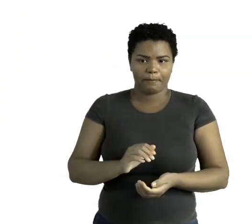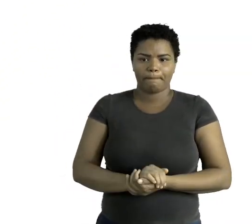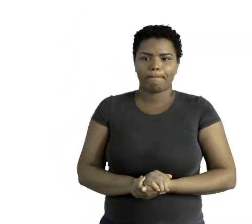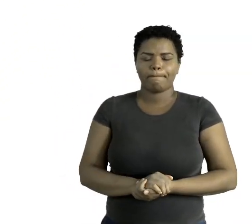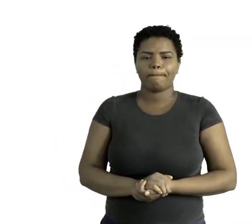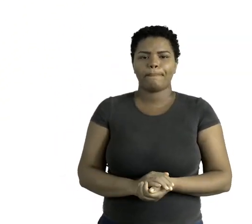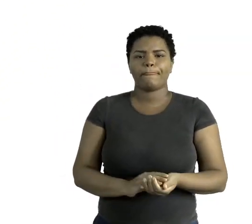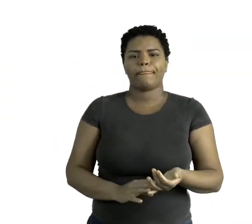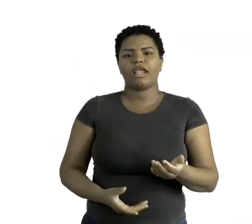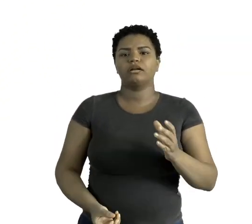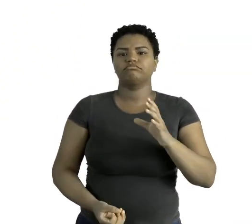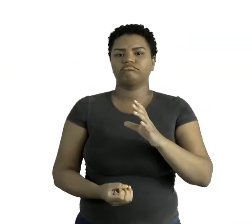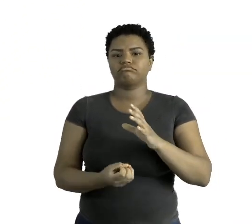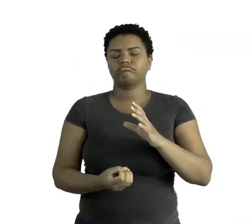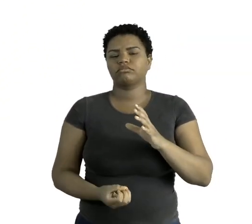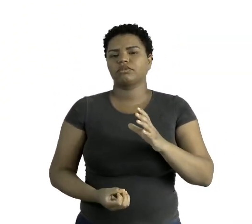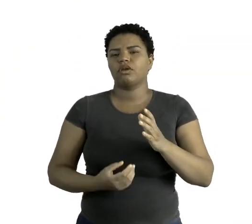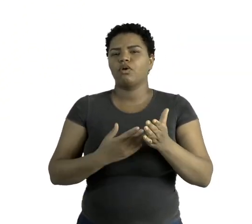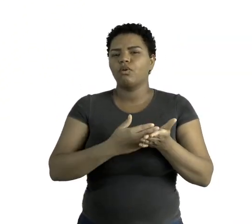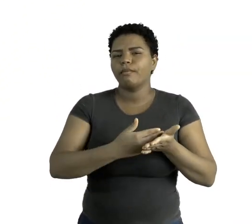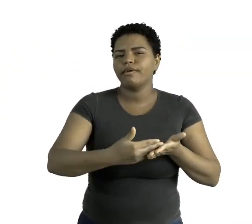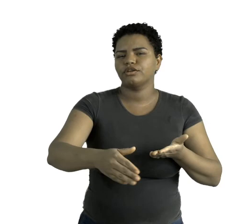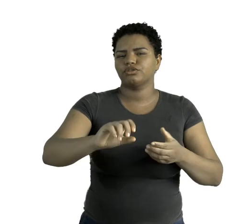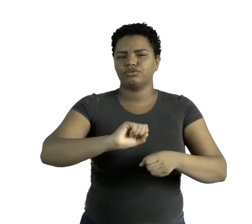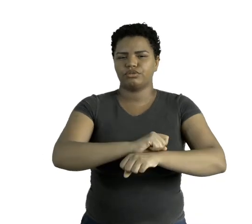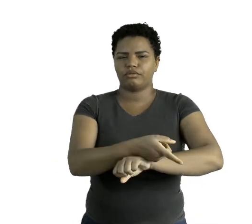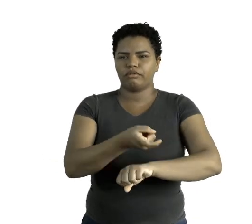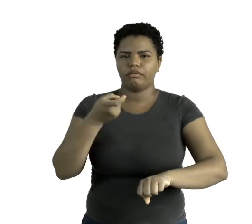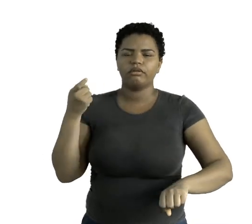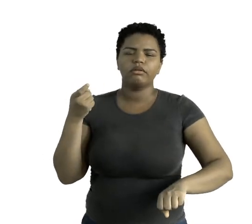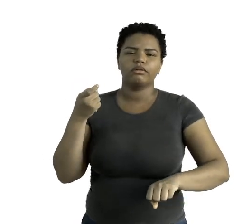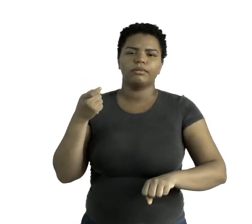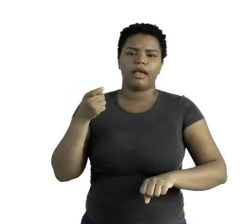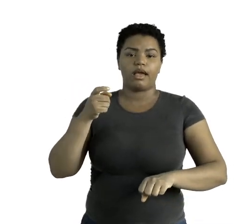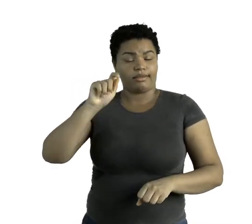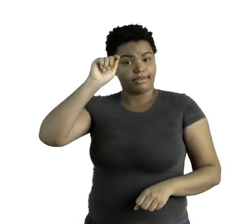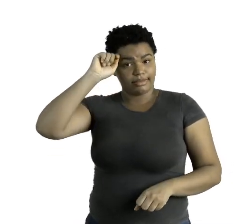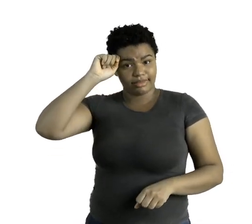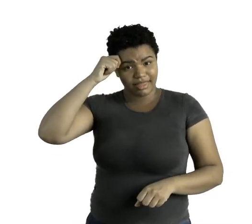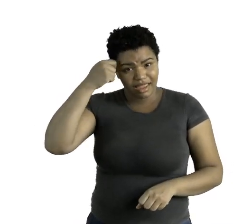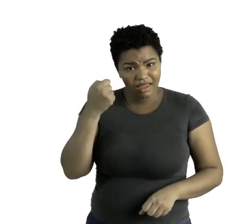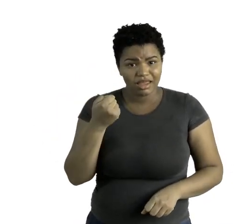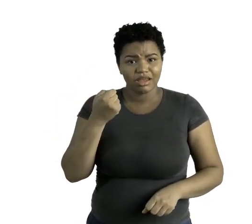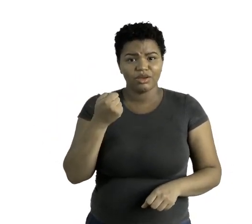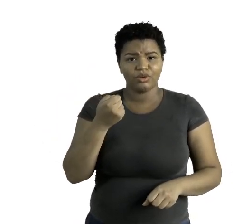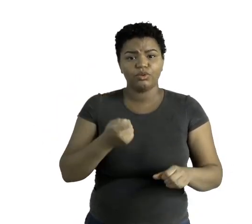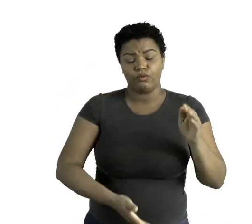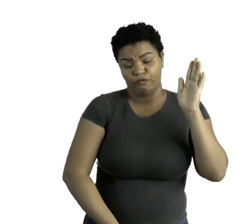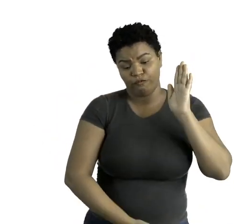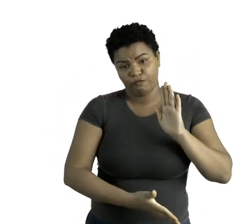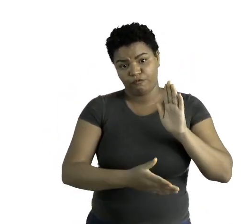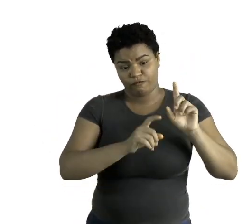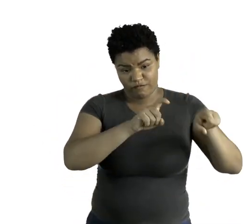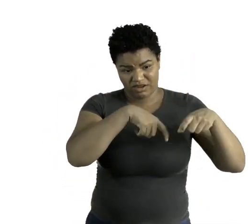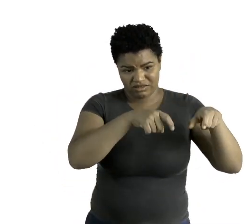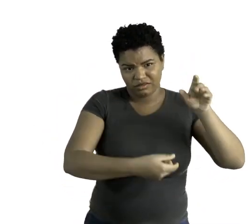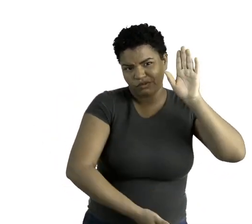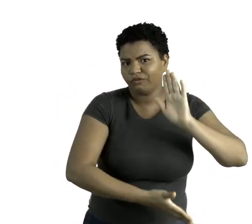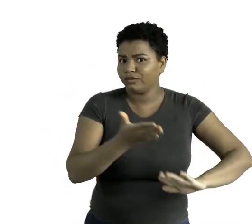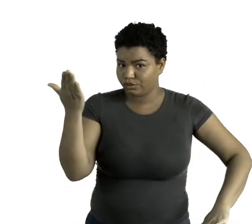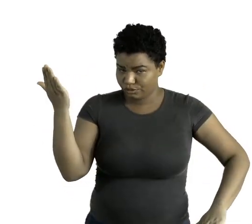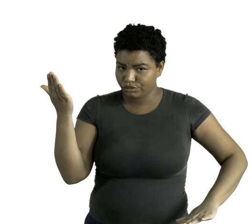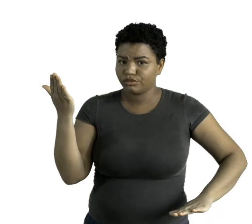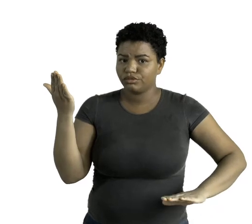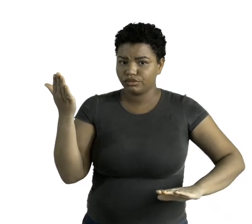do quilombo. O quilombo surgiu quando os negros que escaparam das fazendas, na qual